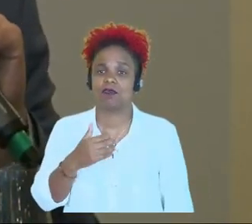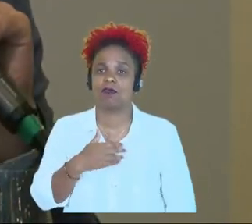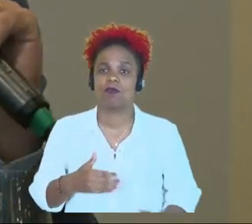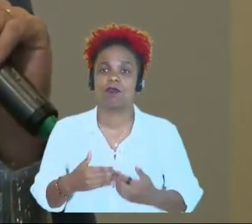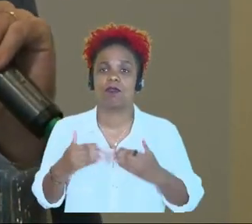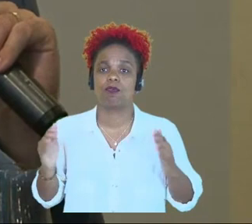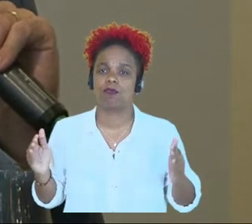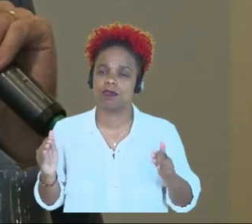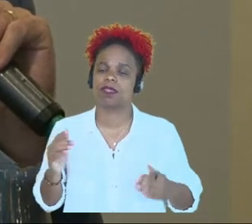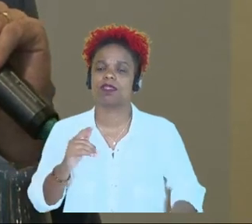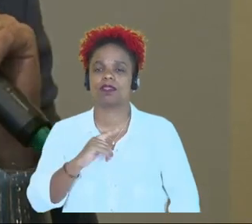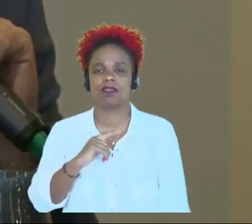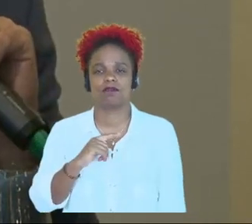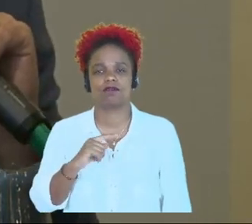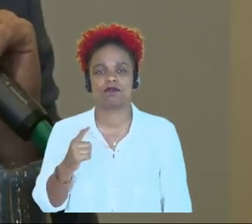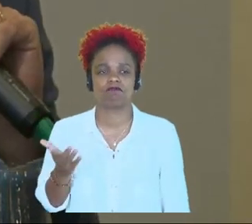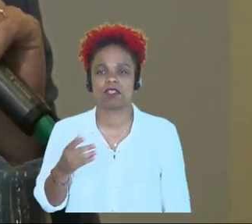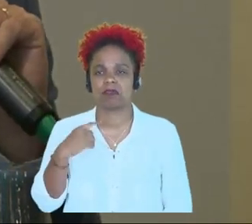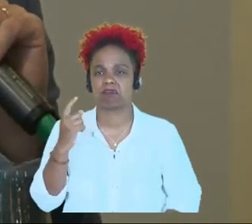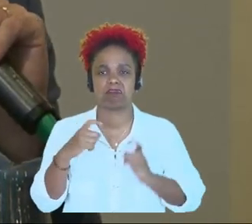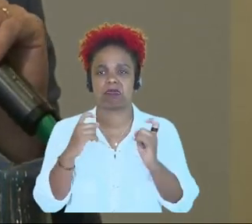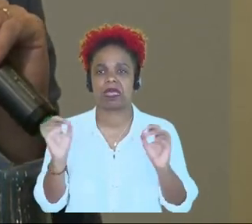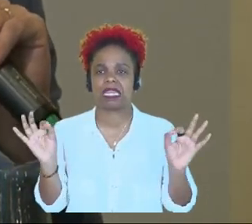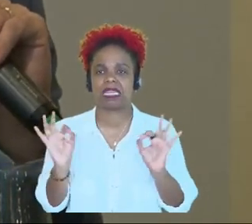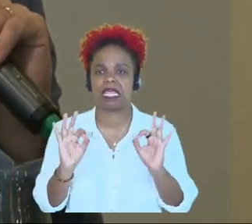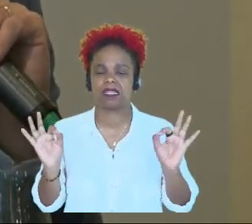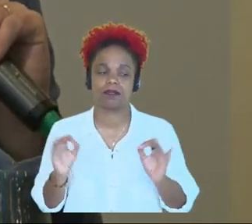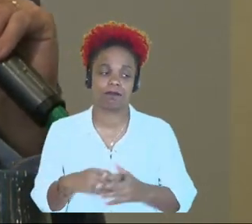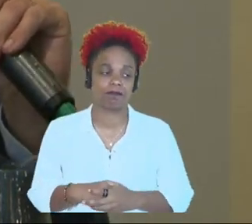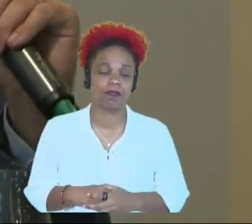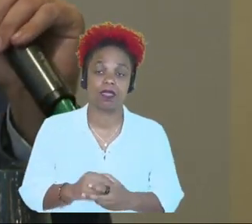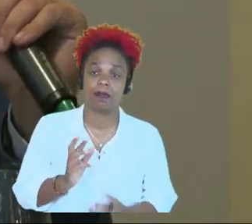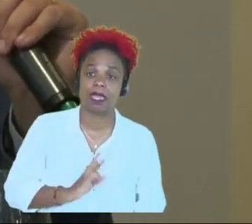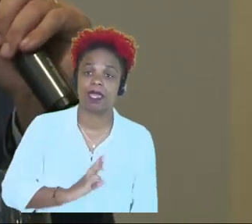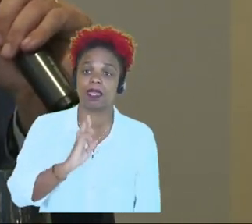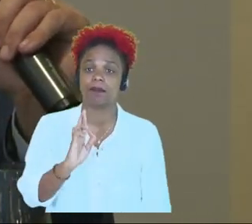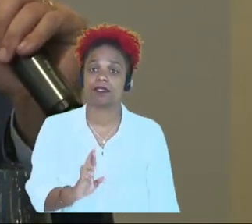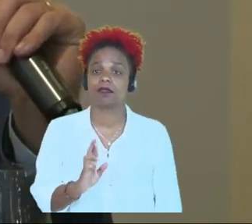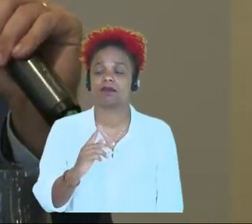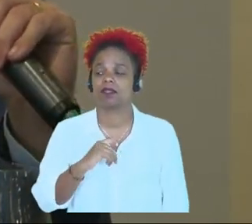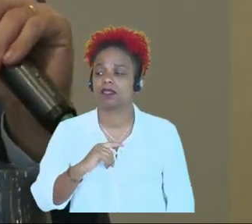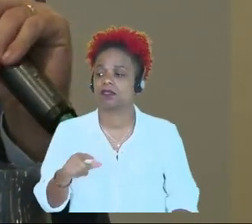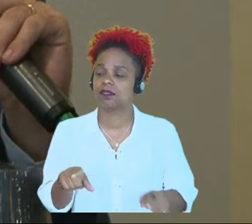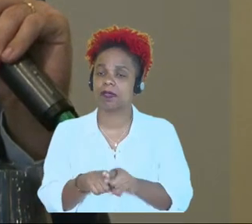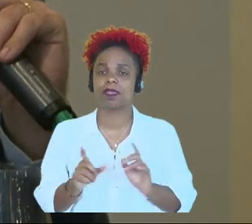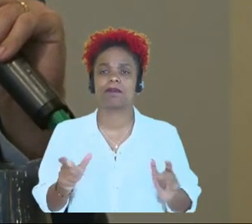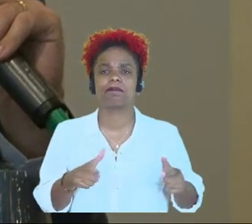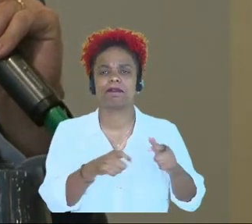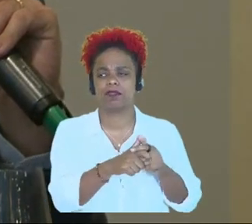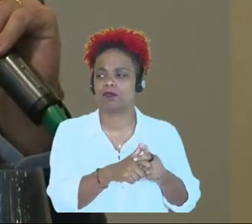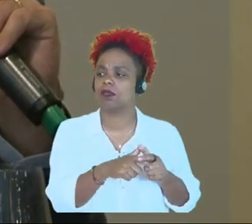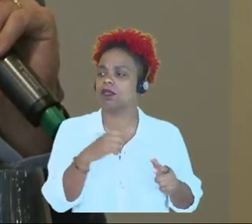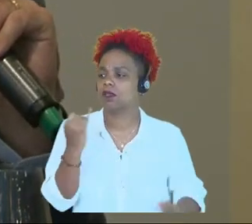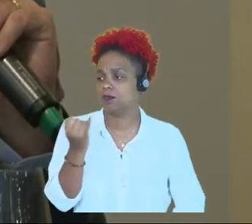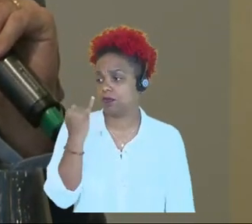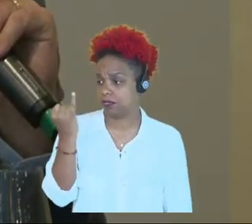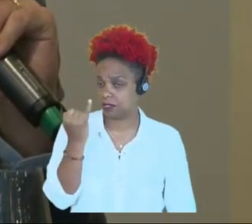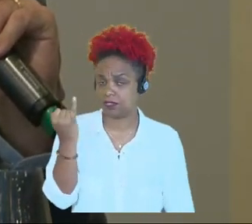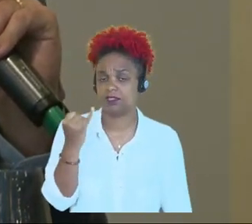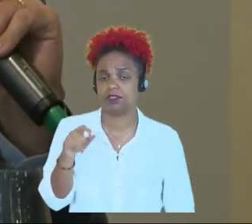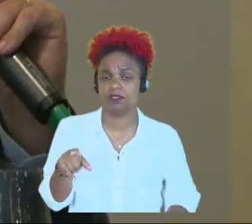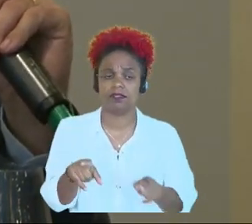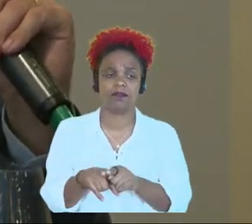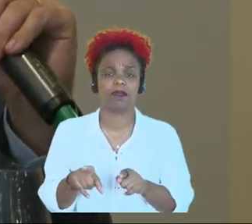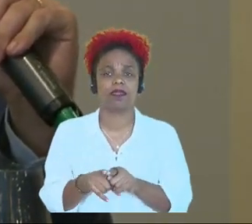tem nem por que se preocupar com isso. Mas você tem uma representação no nível micro também. Eu acho essa importante. A